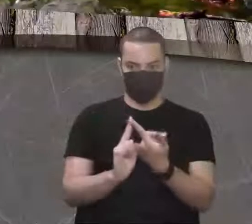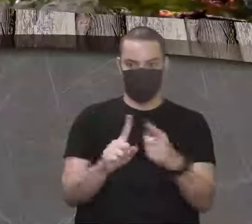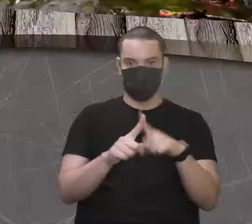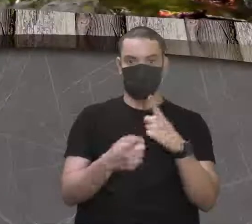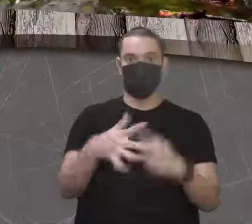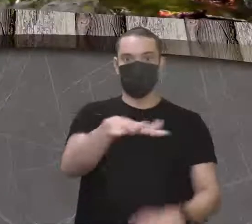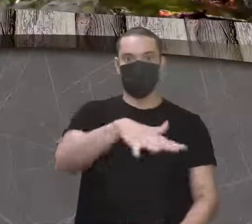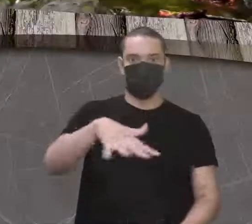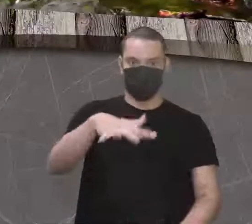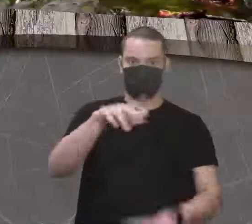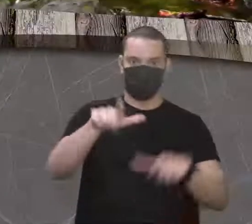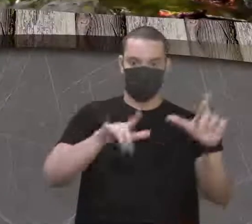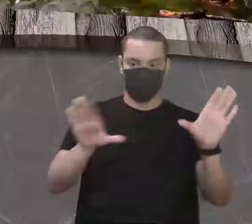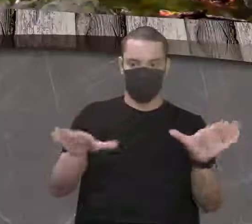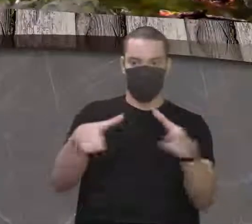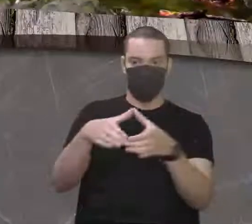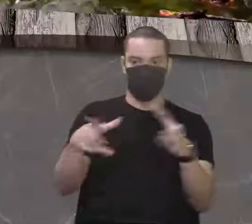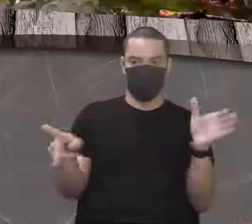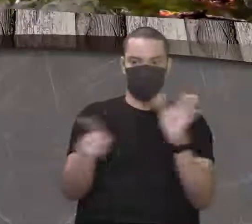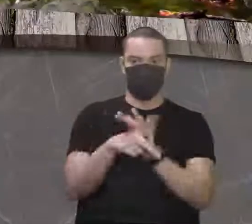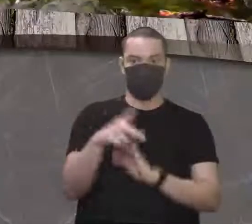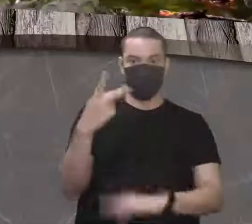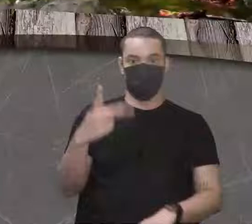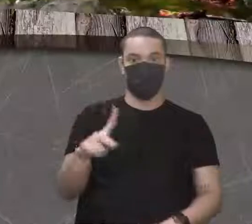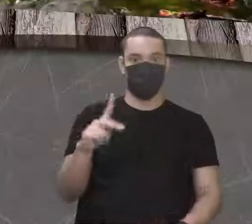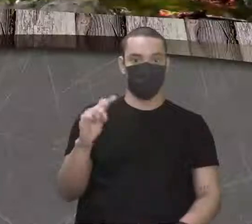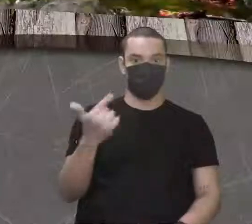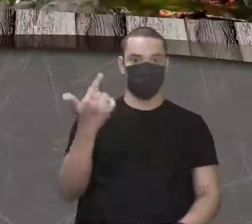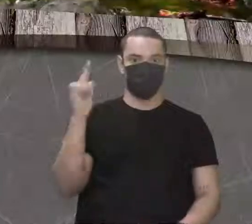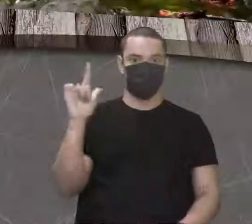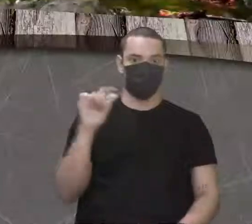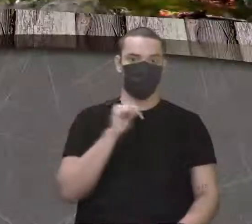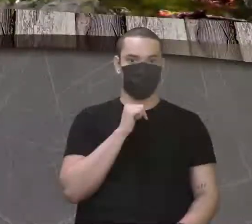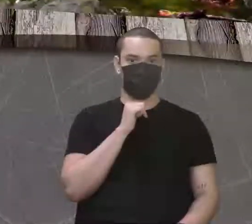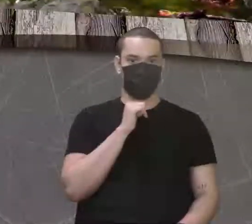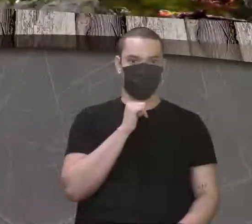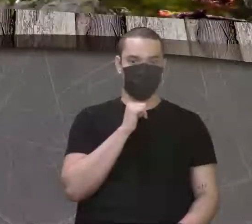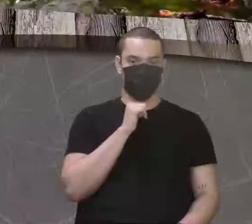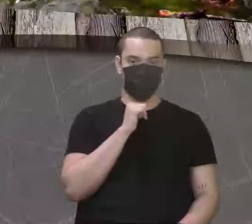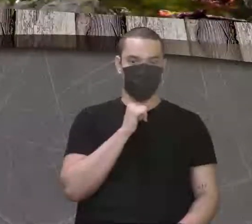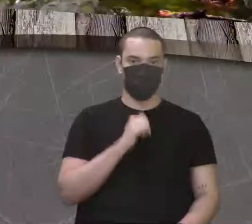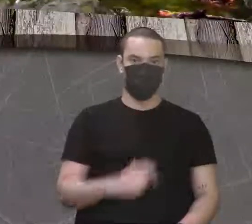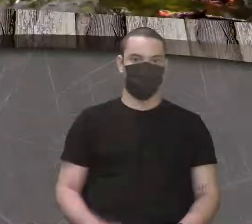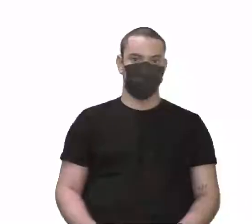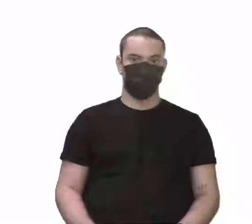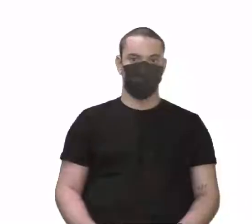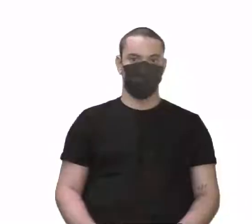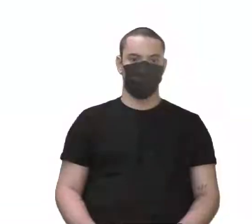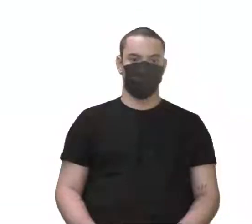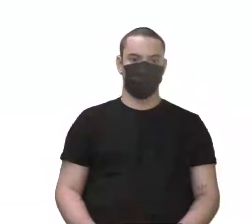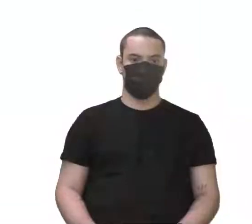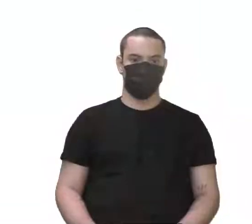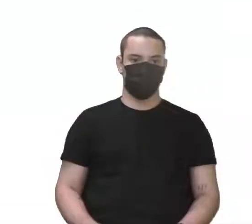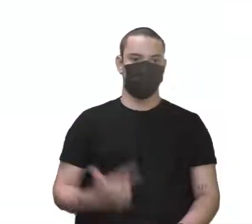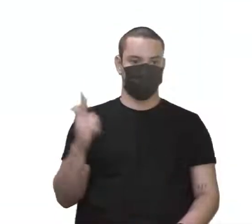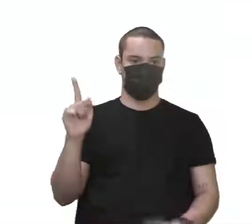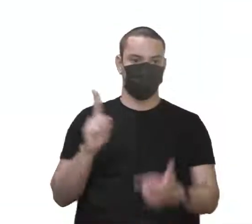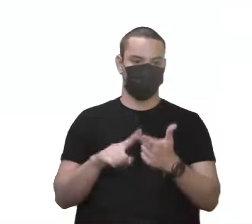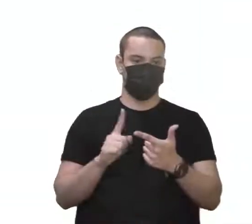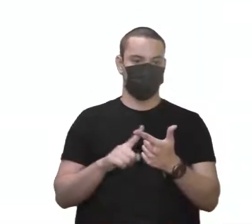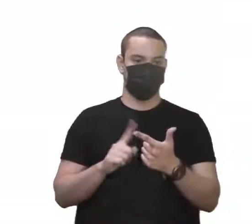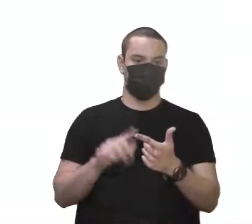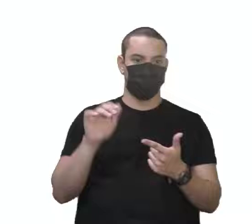é a área que trabalha com esse grupo. E aí, a outra alternativa, deixa eu ver qual era lá, vamos lá.